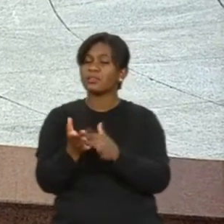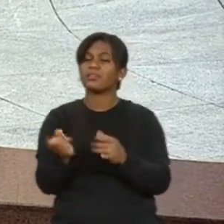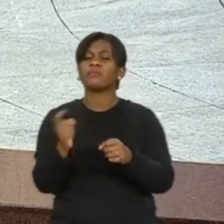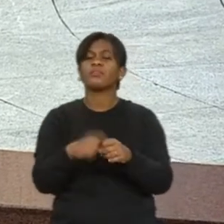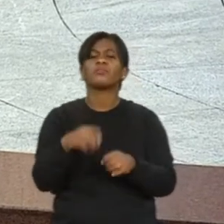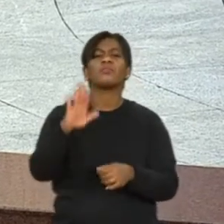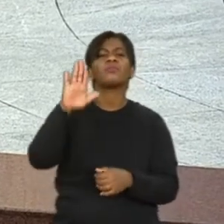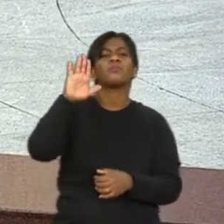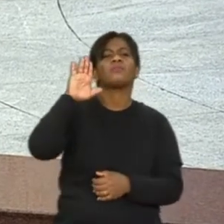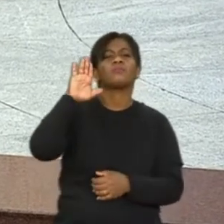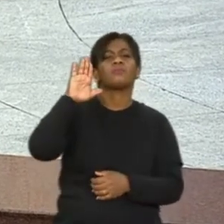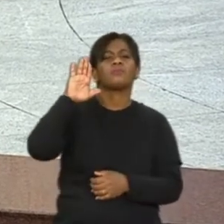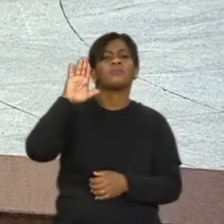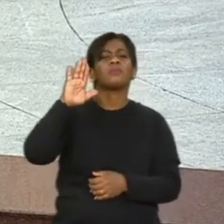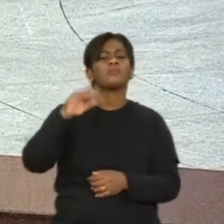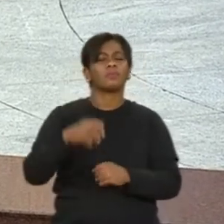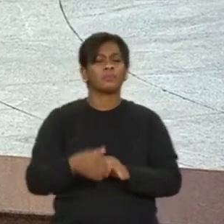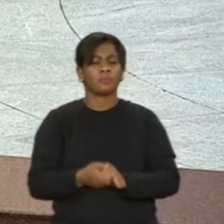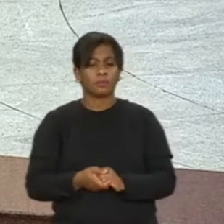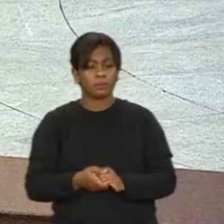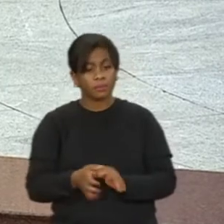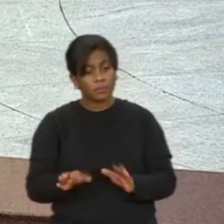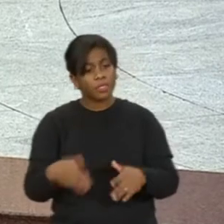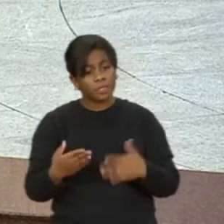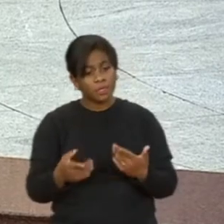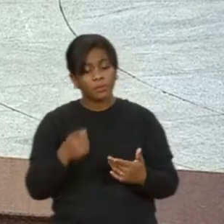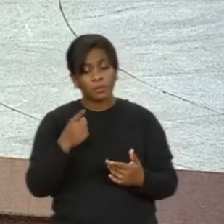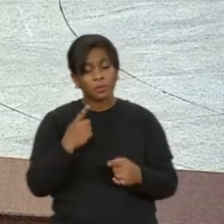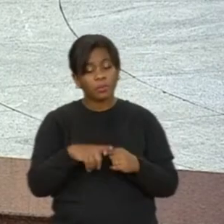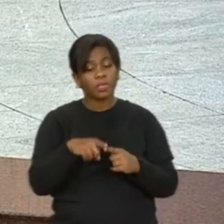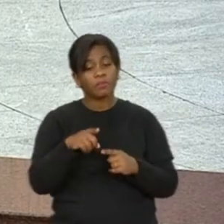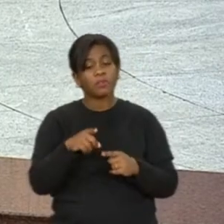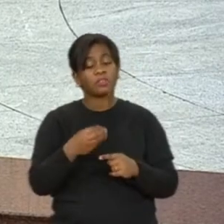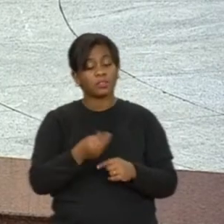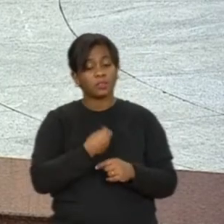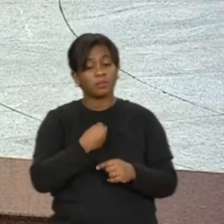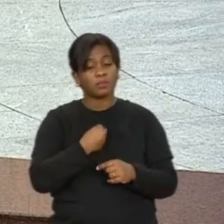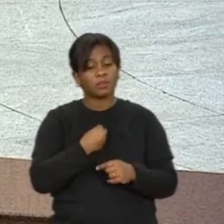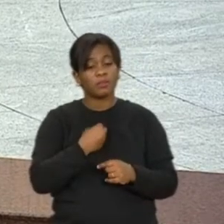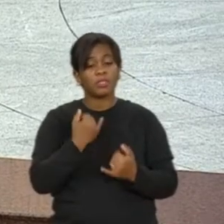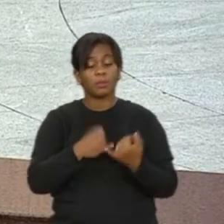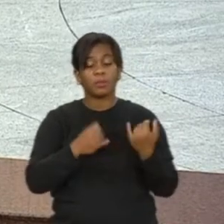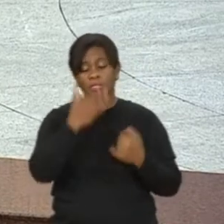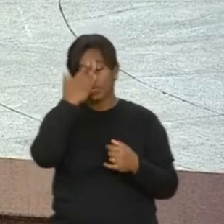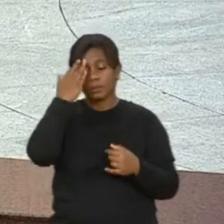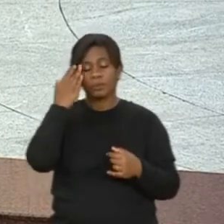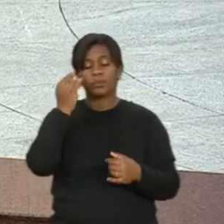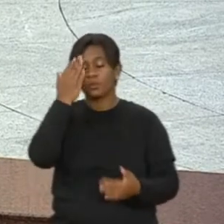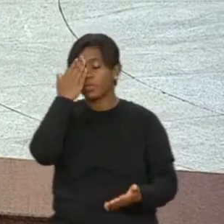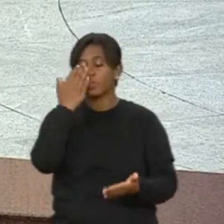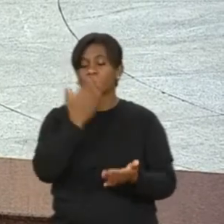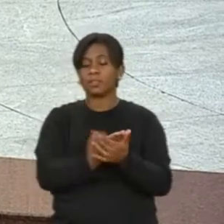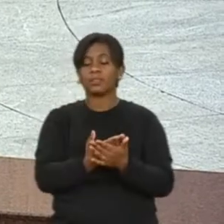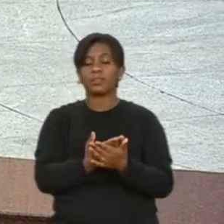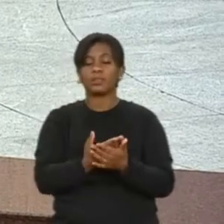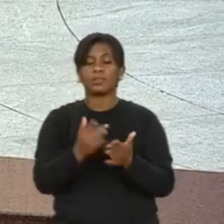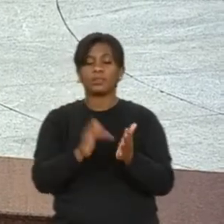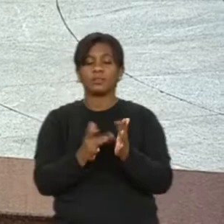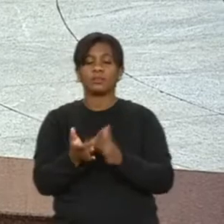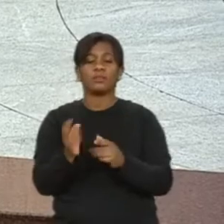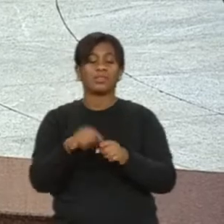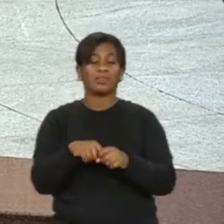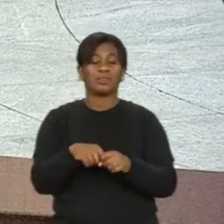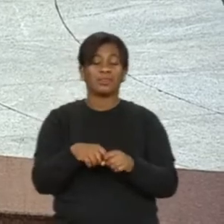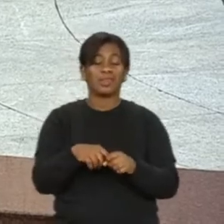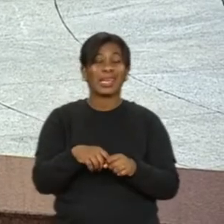assim. E por que você não vive como quem crê que Jesus está voltando? Quer dizer, você fala que crê que Jesus está voltando, mas